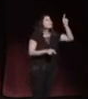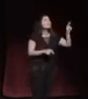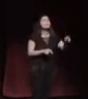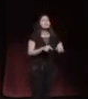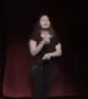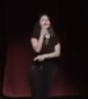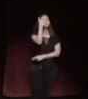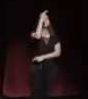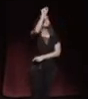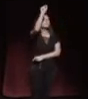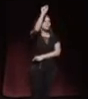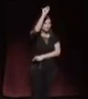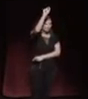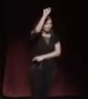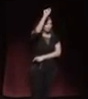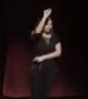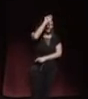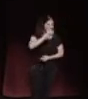e 20.